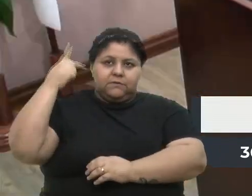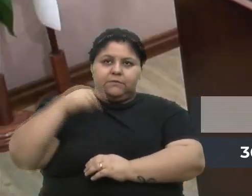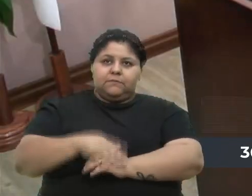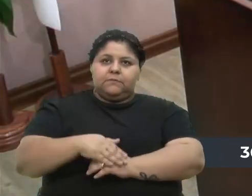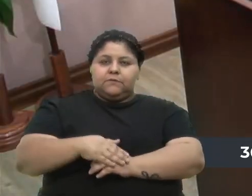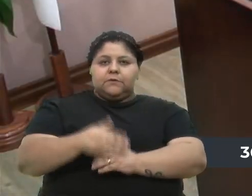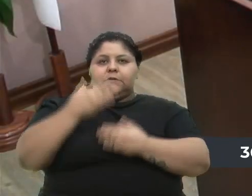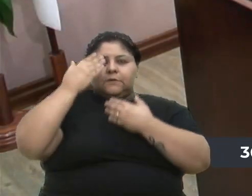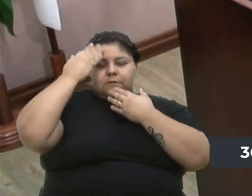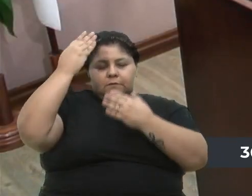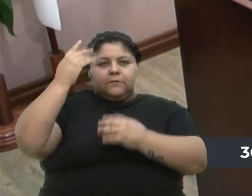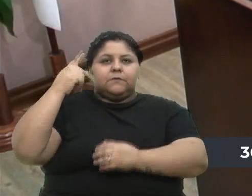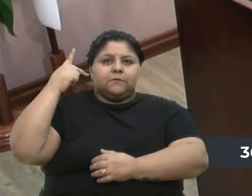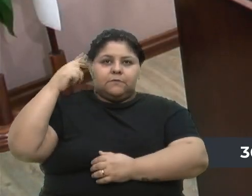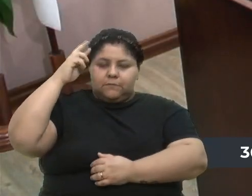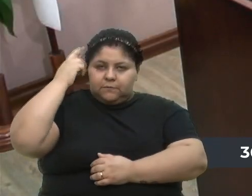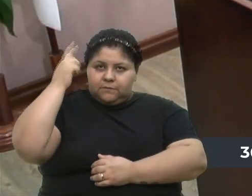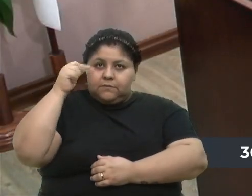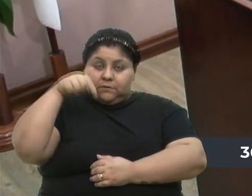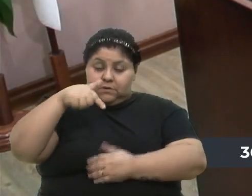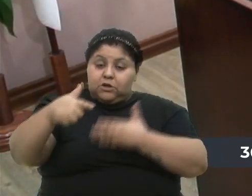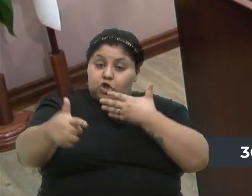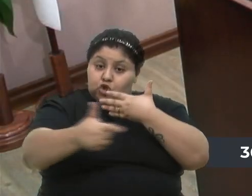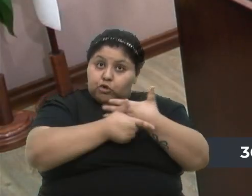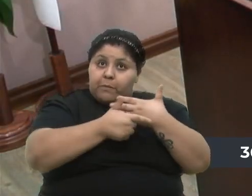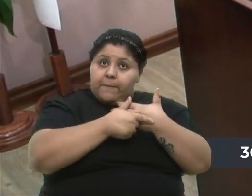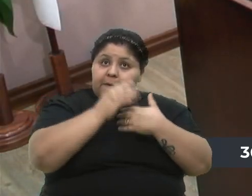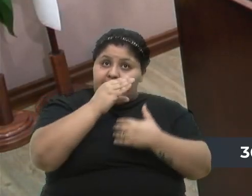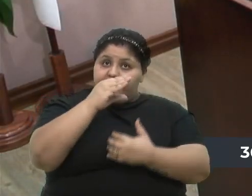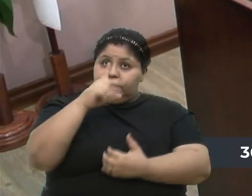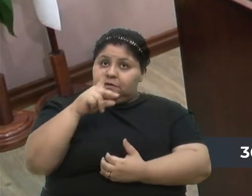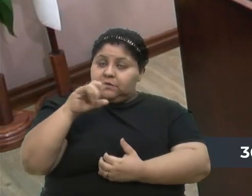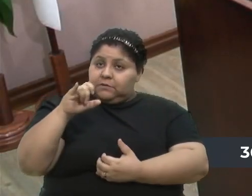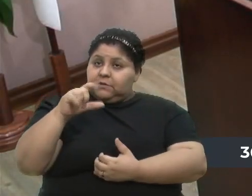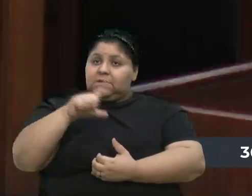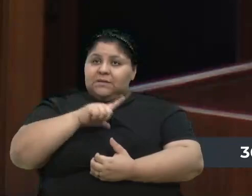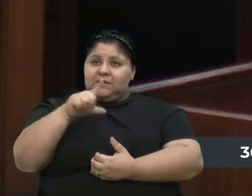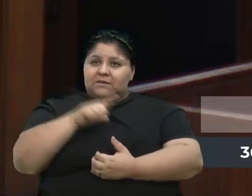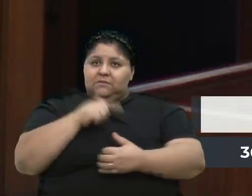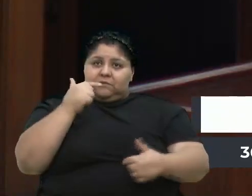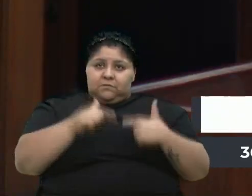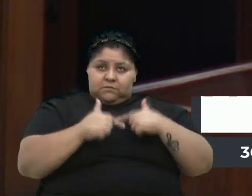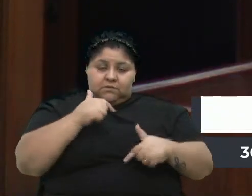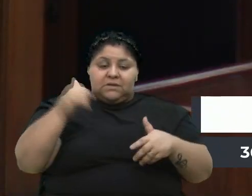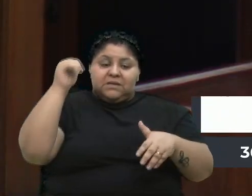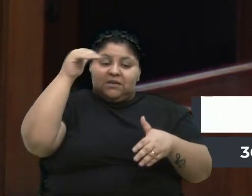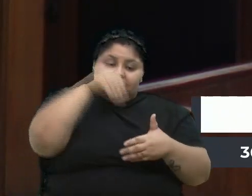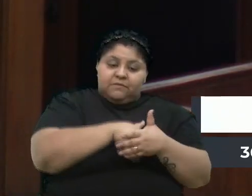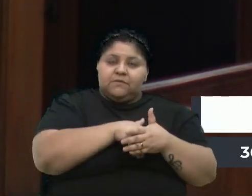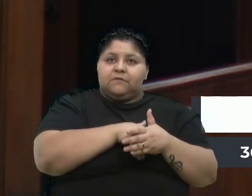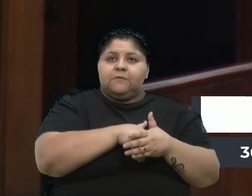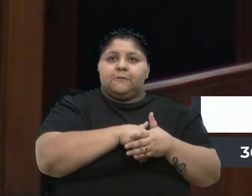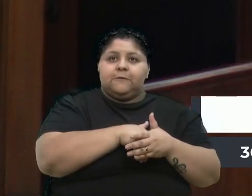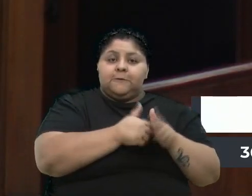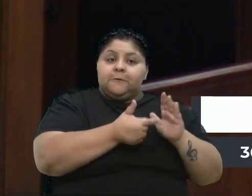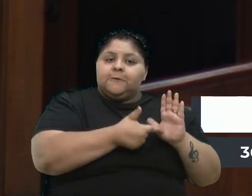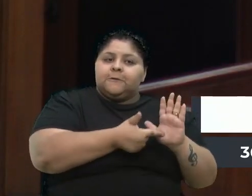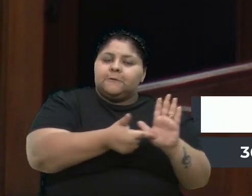obrigado, vereador Rafael. Esse é o nosso papel na CPI. A CPI tem atuado dentro daquilo que ela se